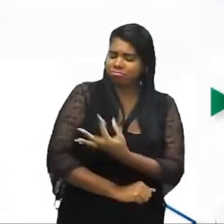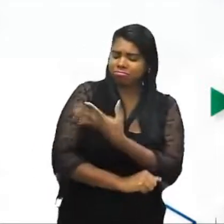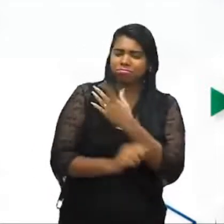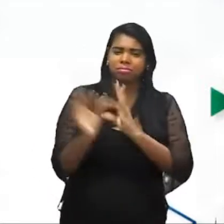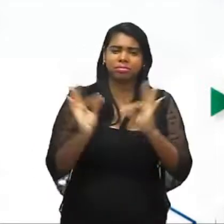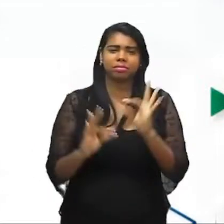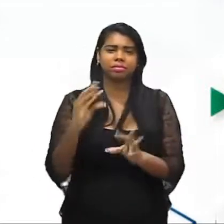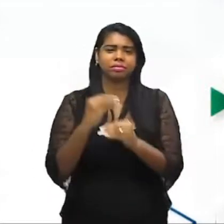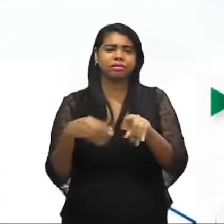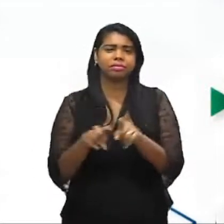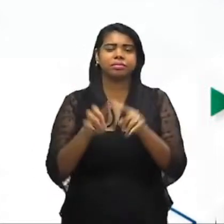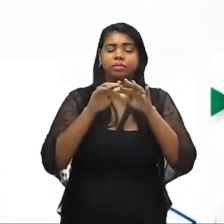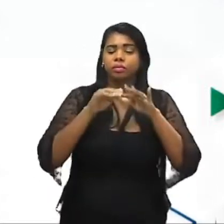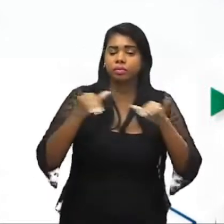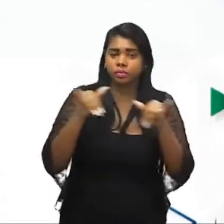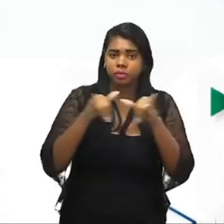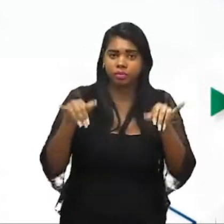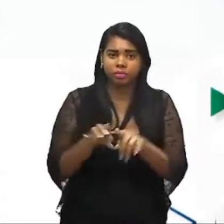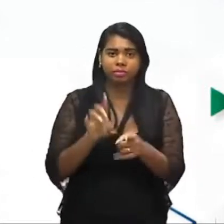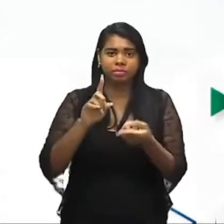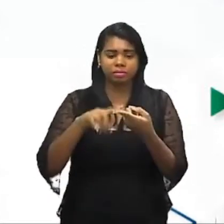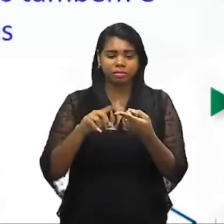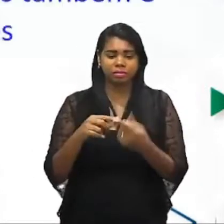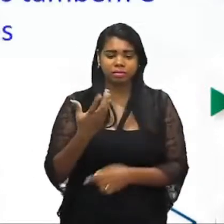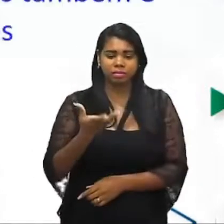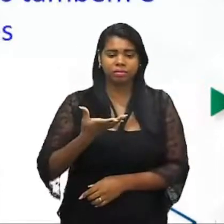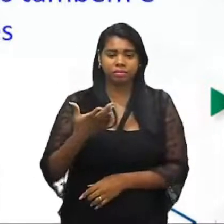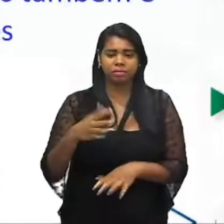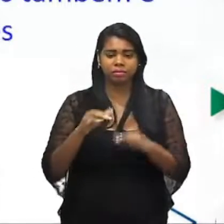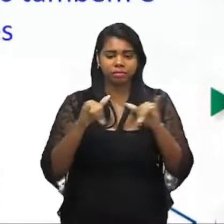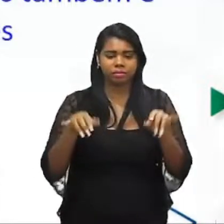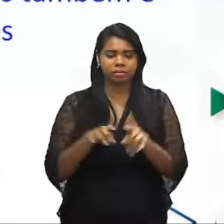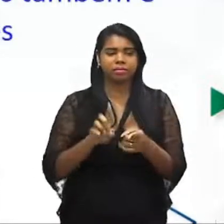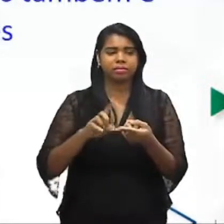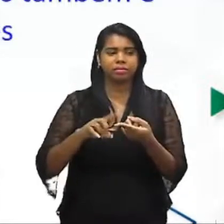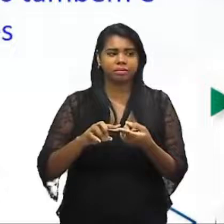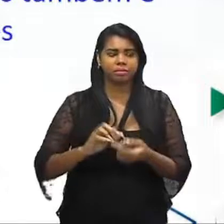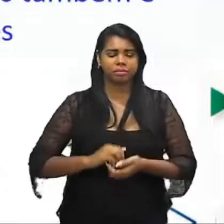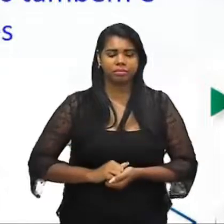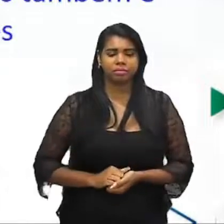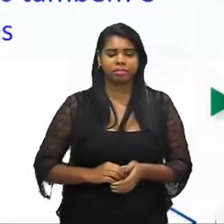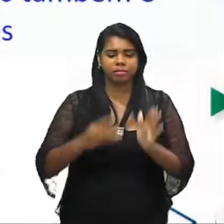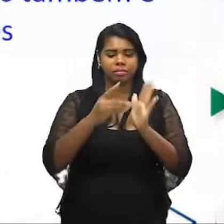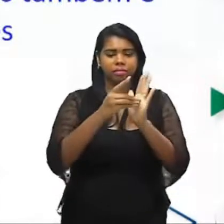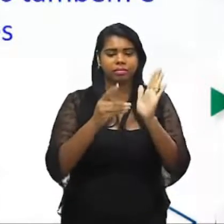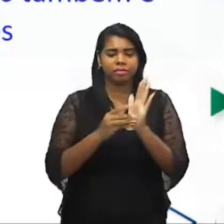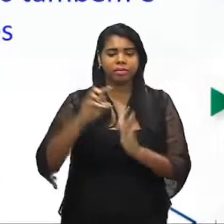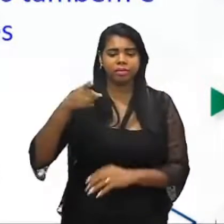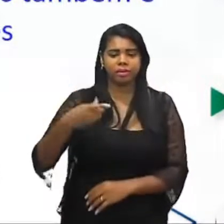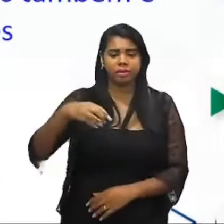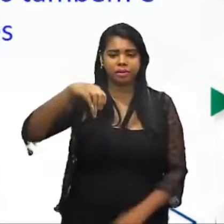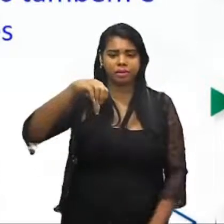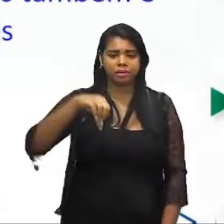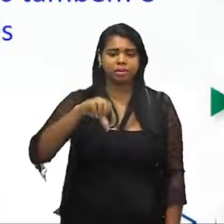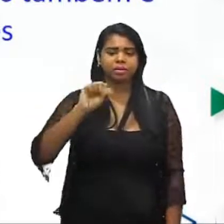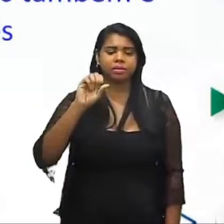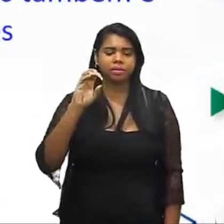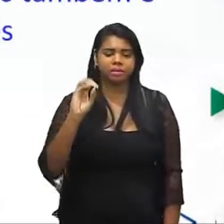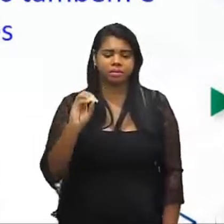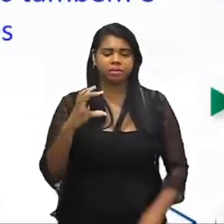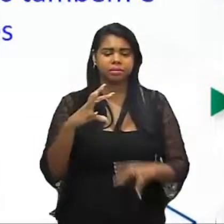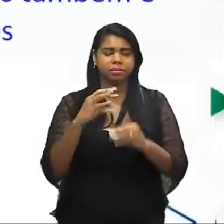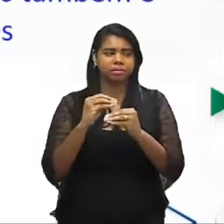riqueza de informações que ele queria trazer com a sua arte. E aí, na década de 1980,